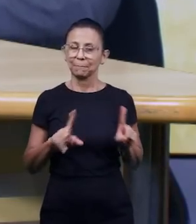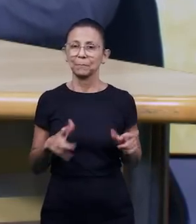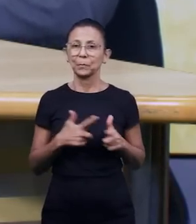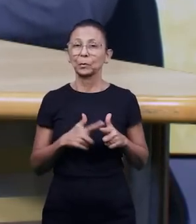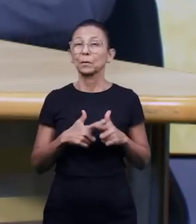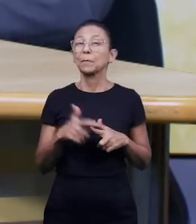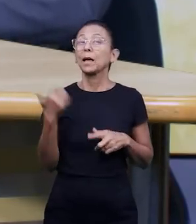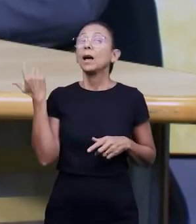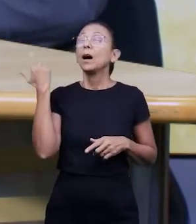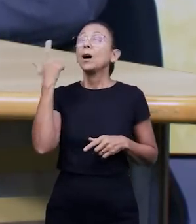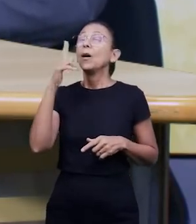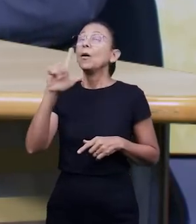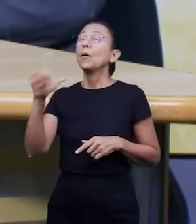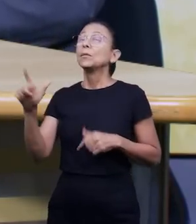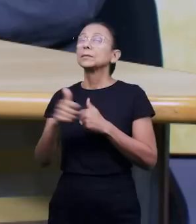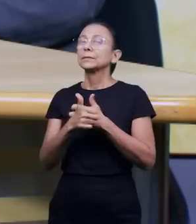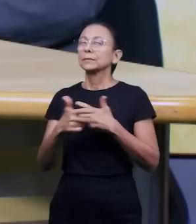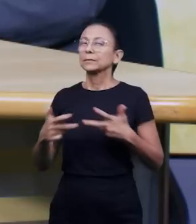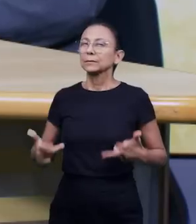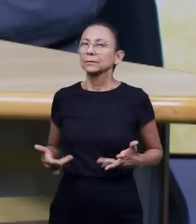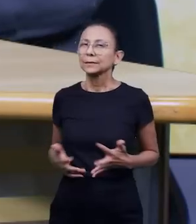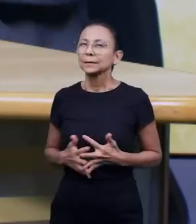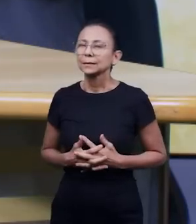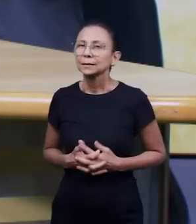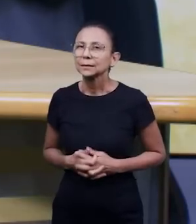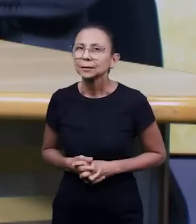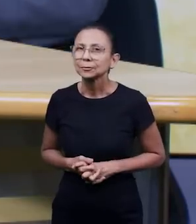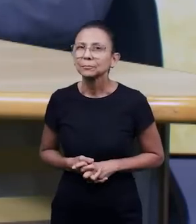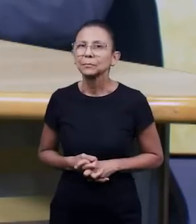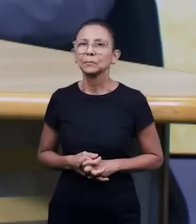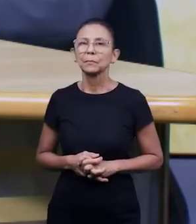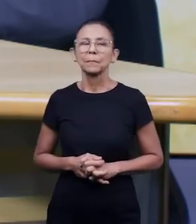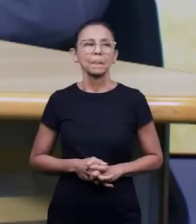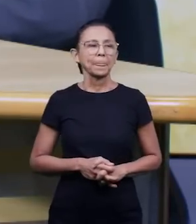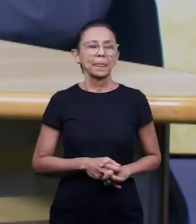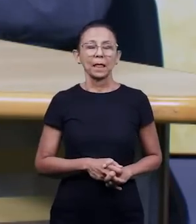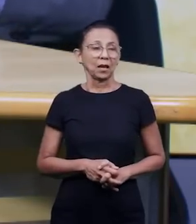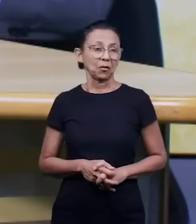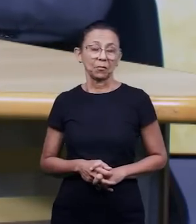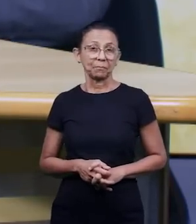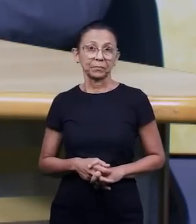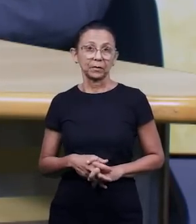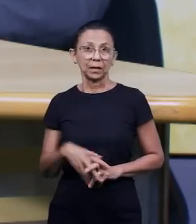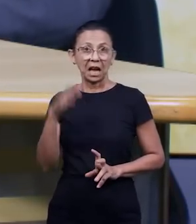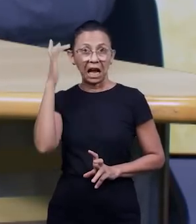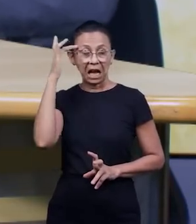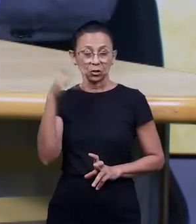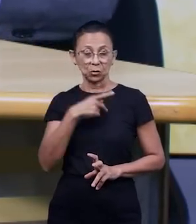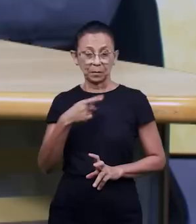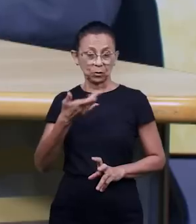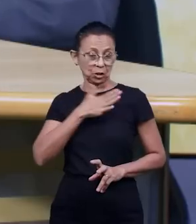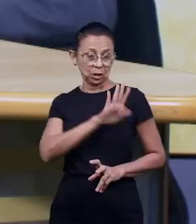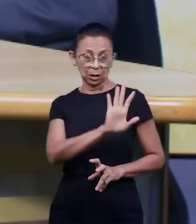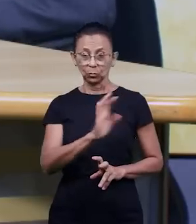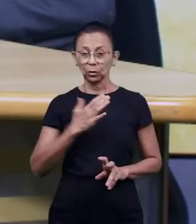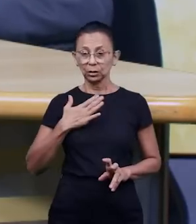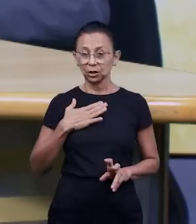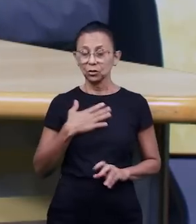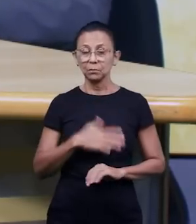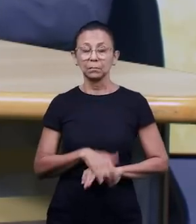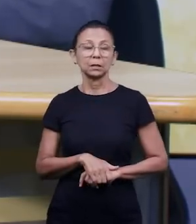não gosta de mim, o diácono fala de mim, a mulher do diácono me olha atravessado, é porque não sei o que lá e